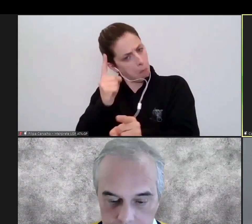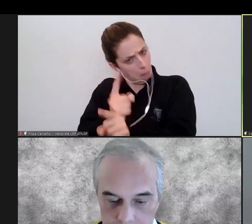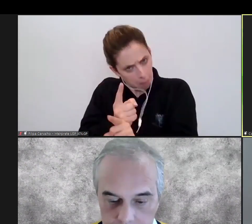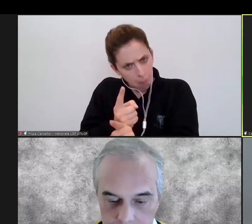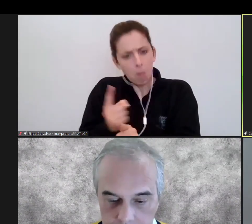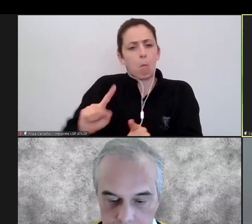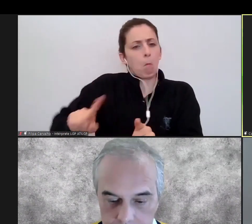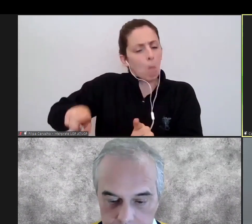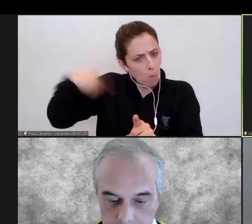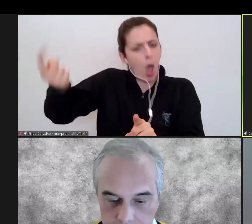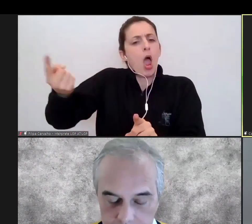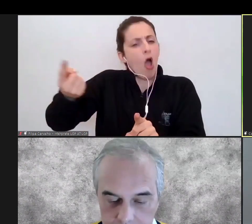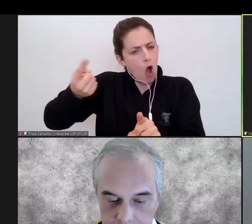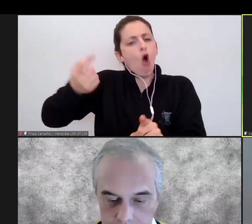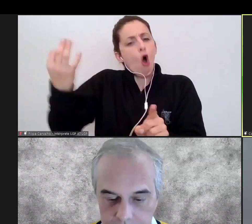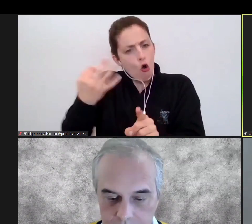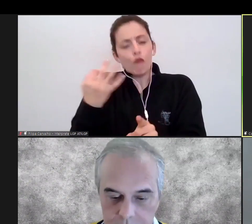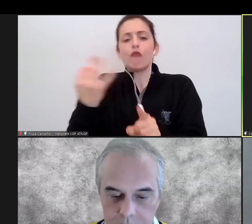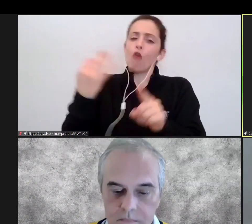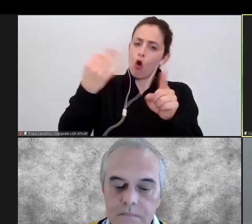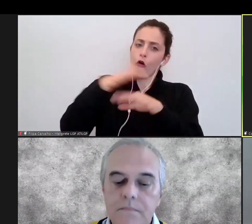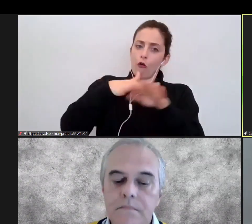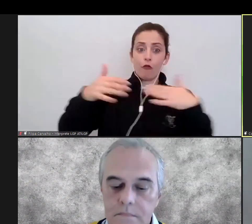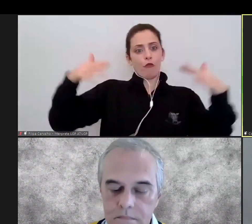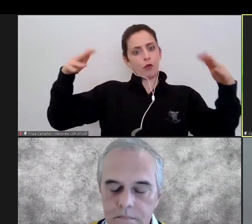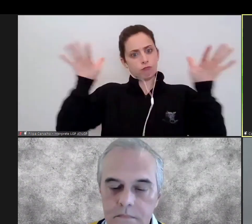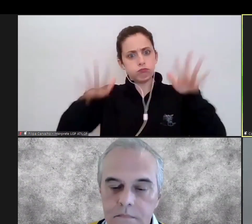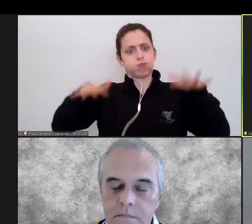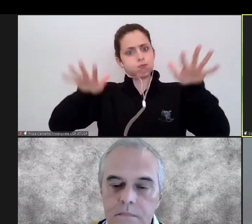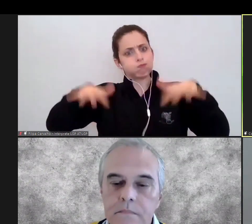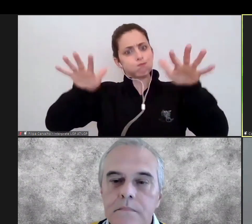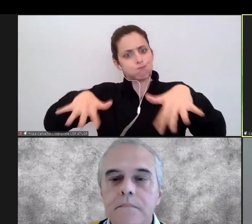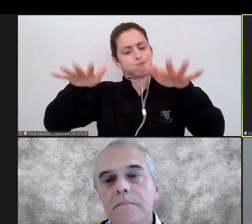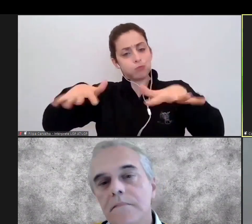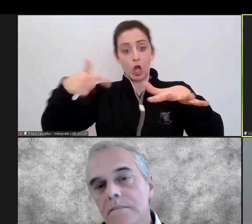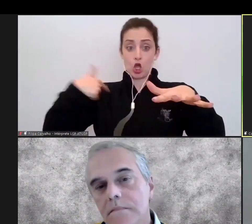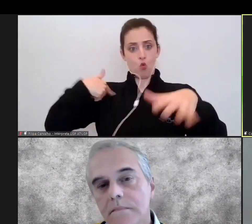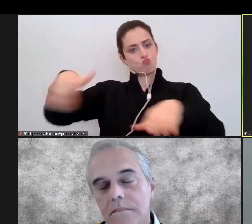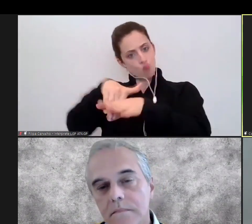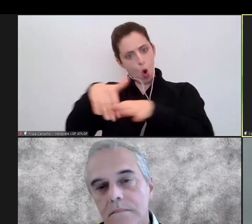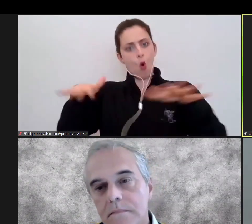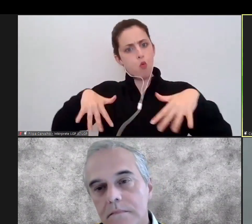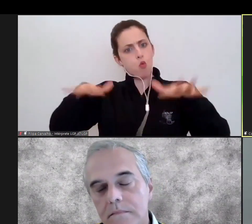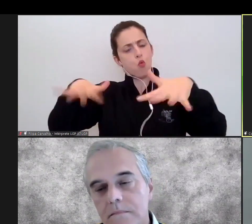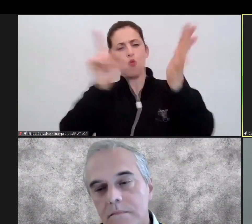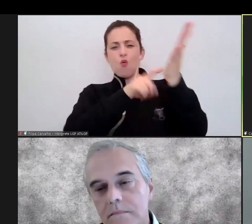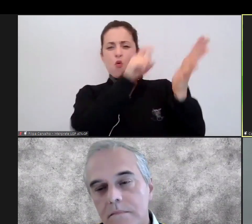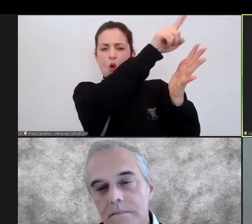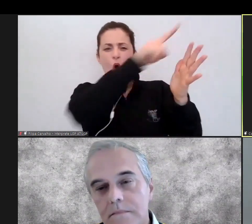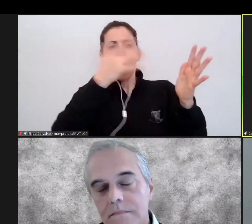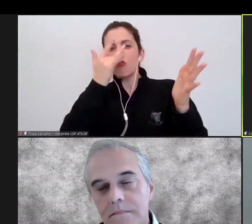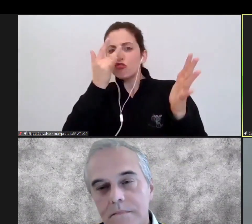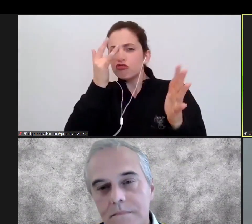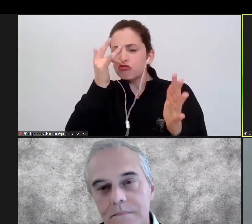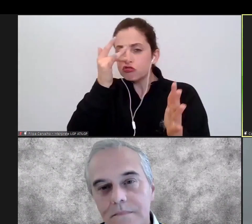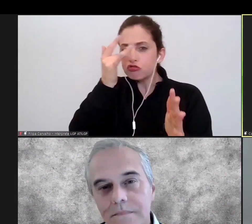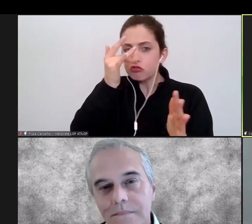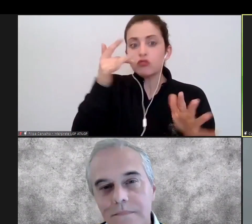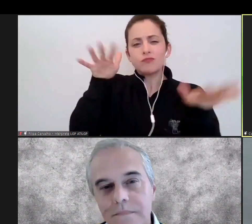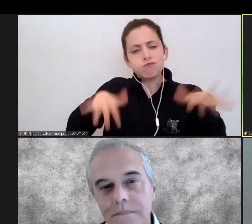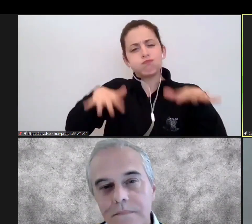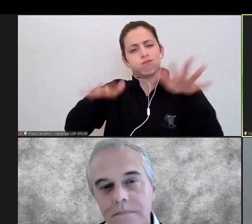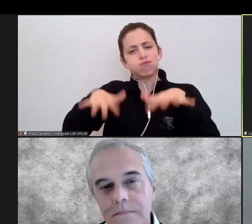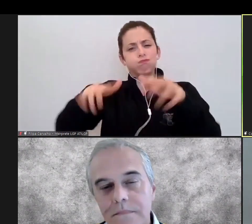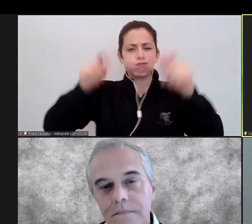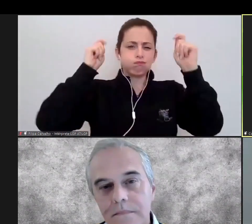foi difícil de cumprir. Eu estive nessa grande manifestação, e falo aqui de uma moldura humana incrível, porque não eram apenas negros, é nessa manifestação, e estou